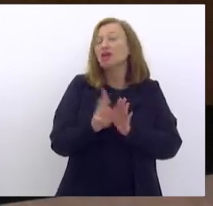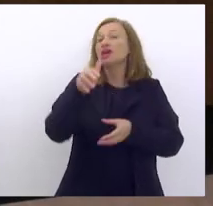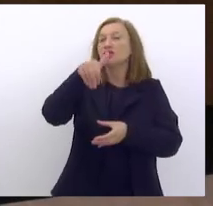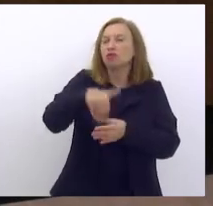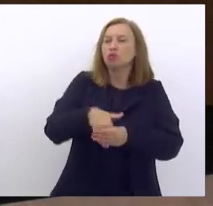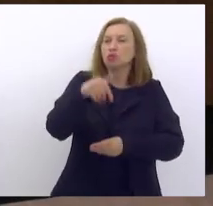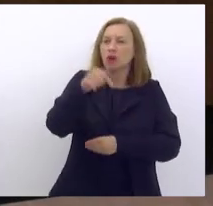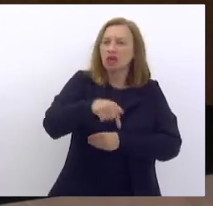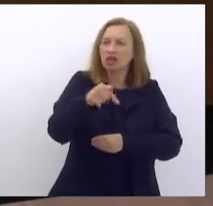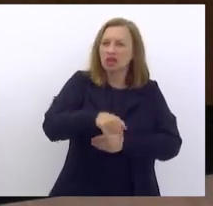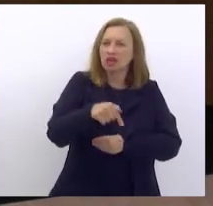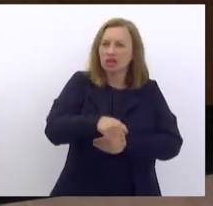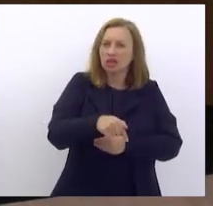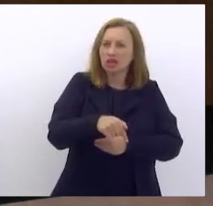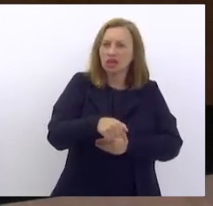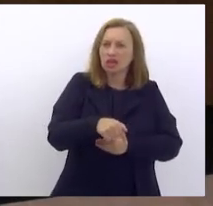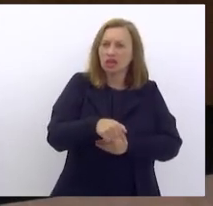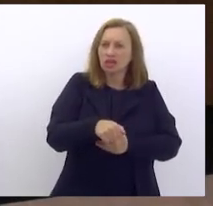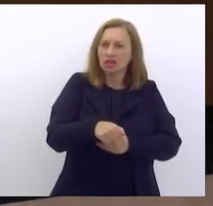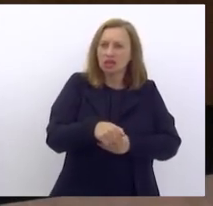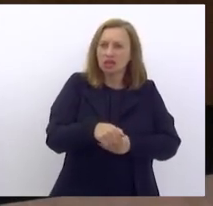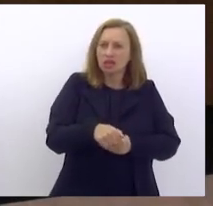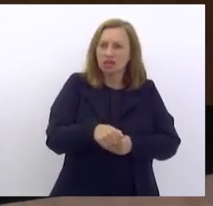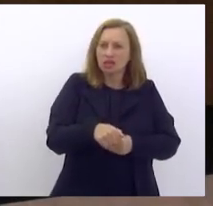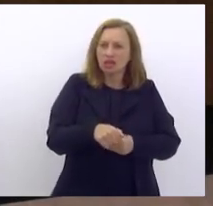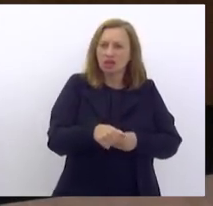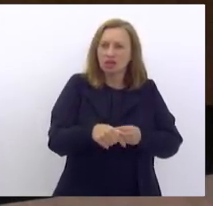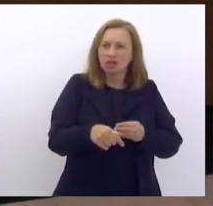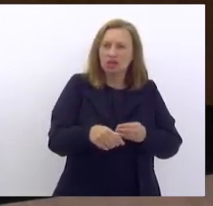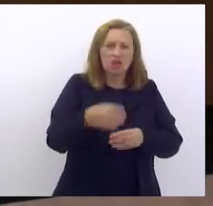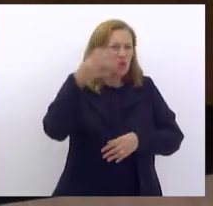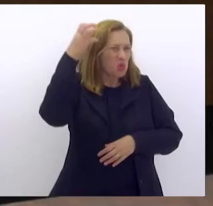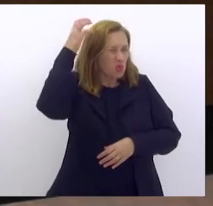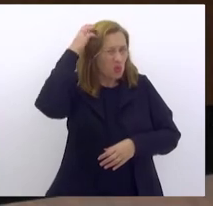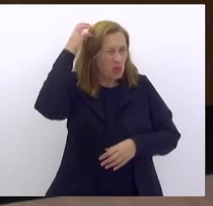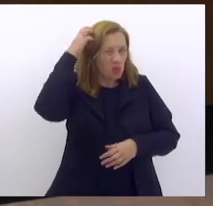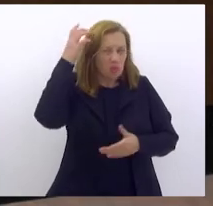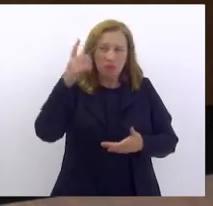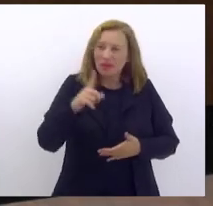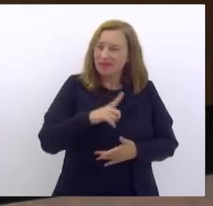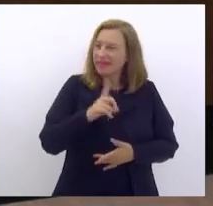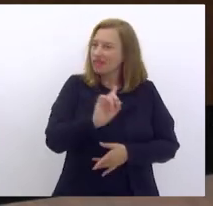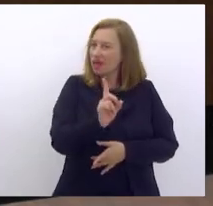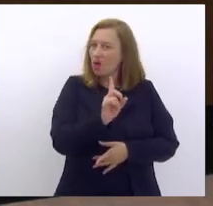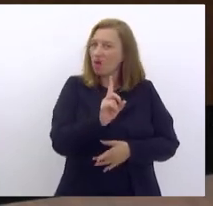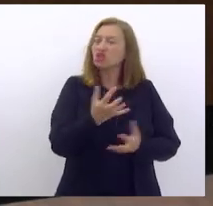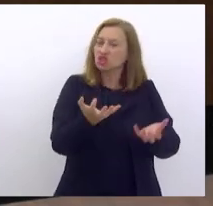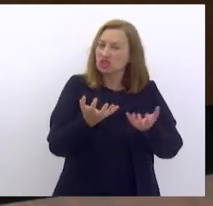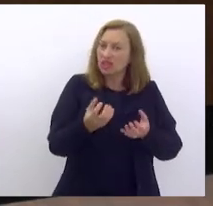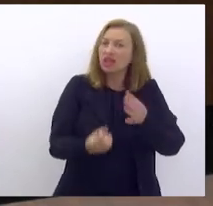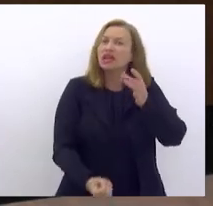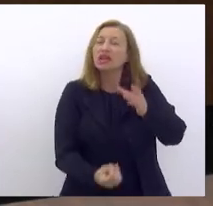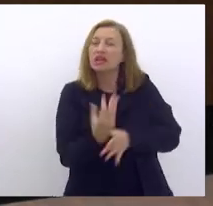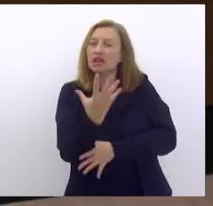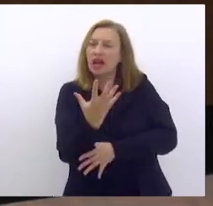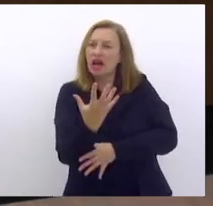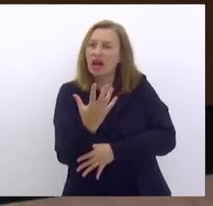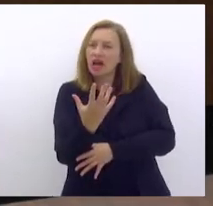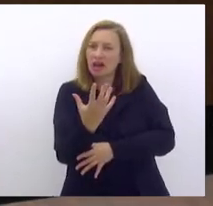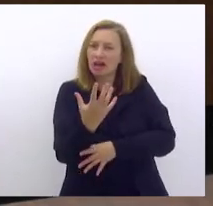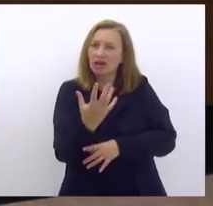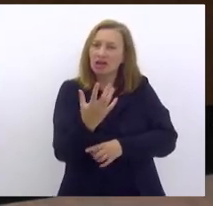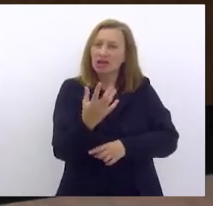aqui, penalizar nenhum segmento da sociedade. A gente quer criar instrumentos